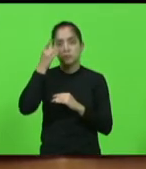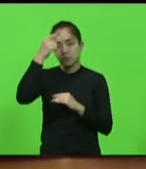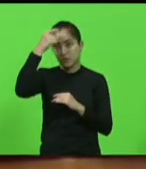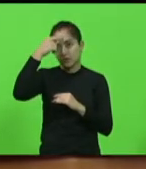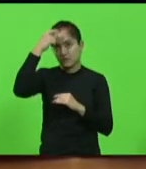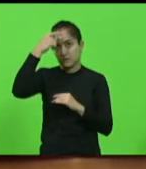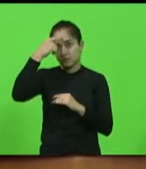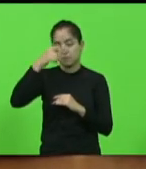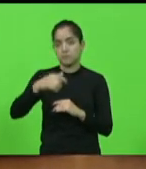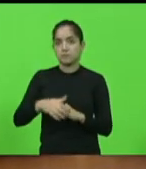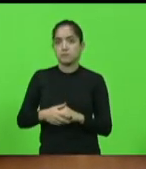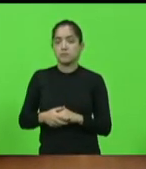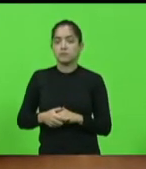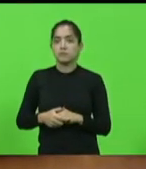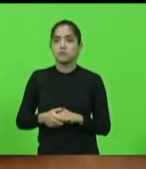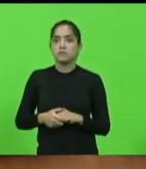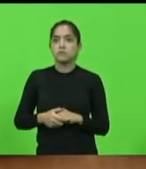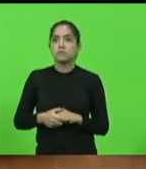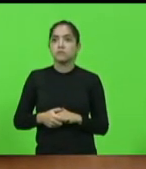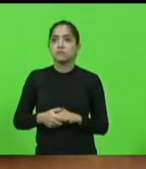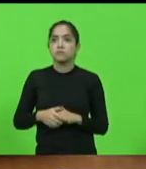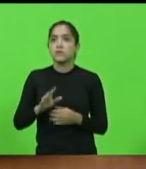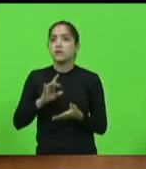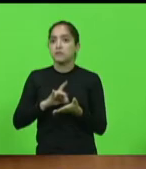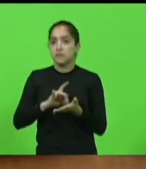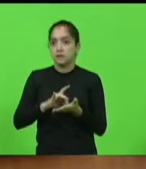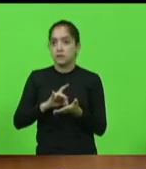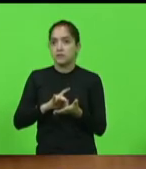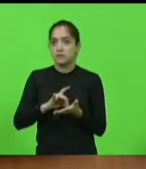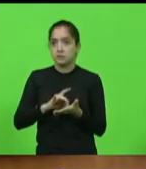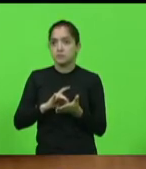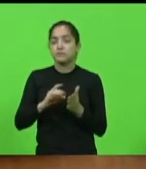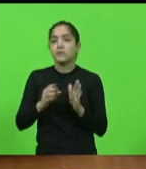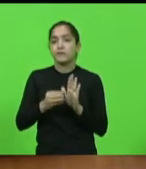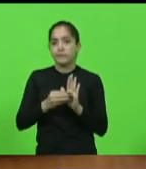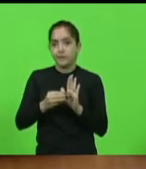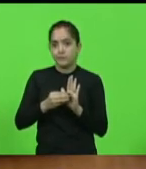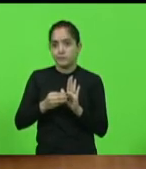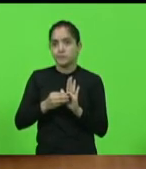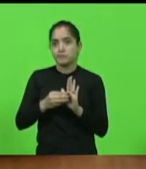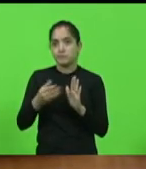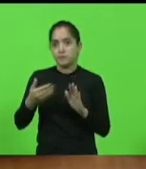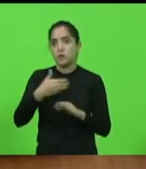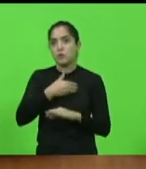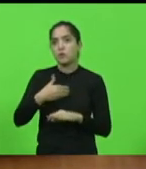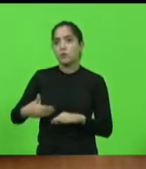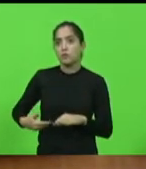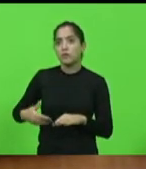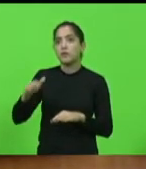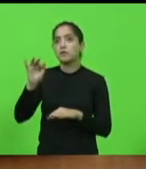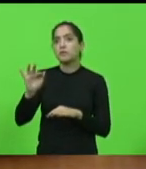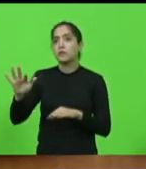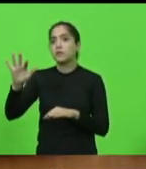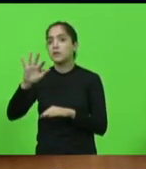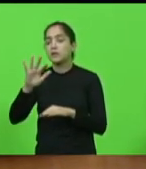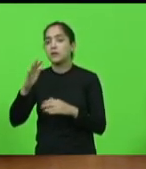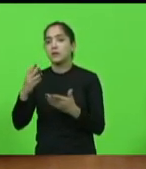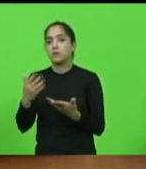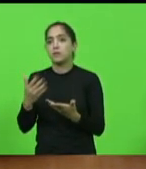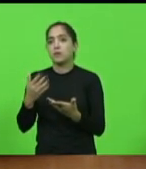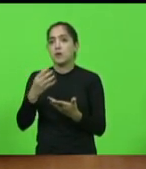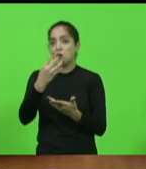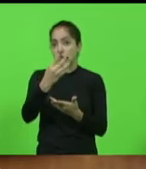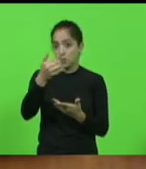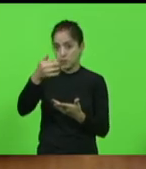Kudillac. Realmente, nós estamos sentindo falta do governo federal, em termos de infraestrutura. A 470, senhor